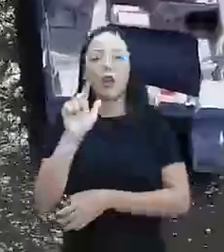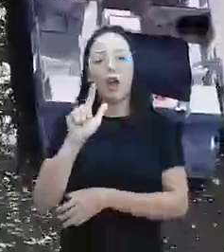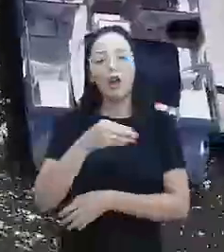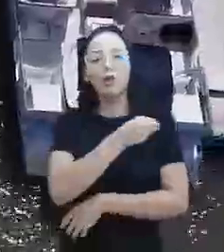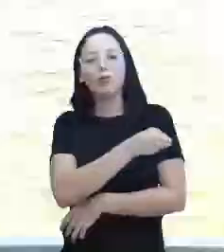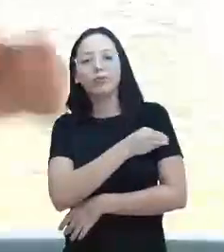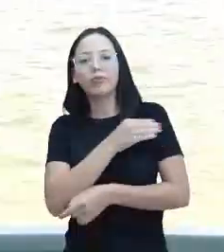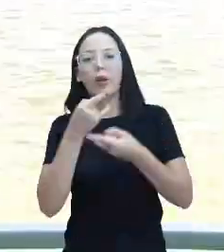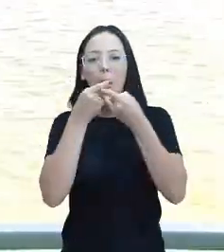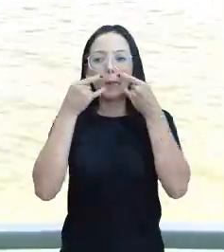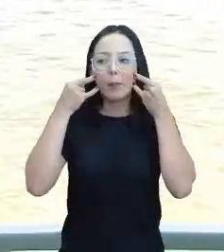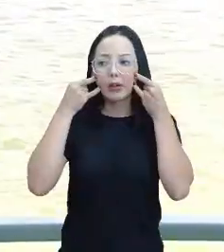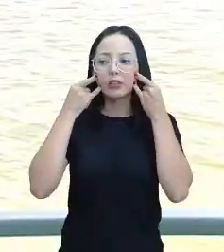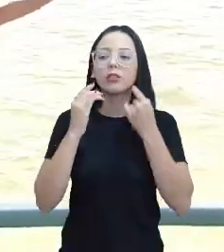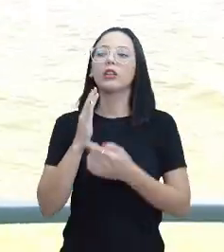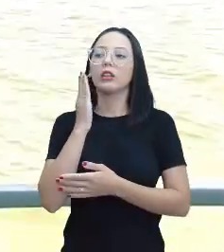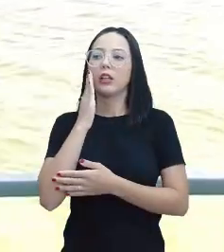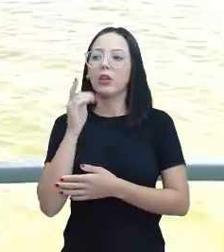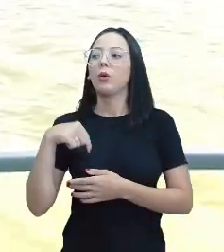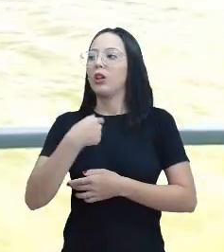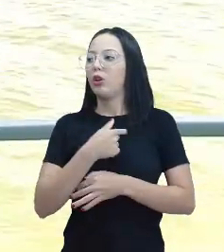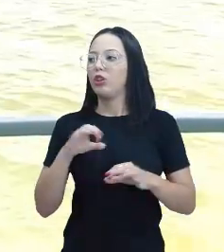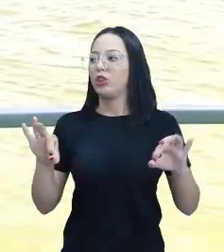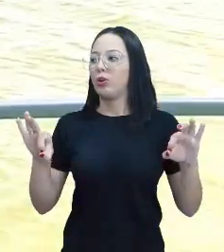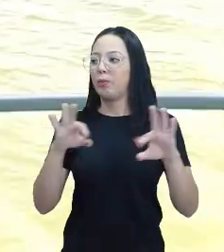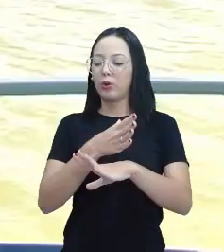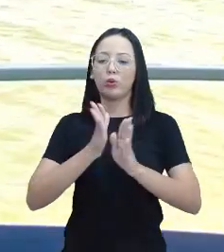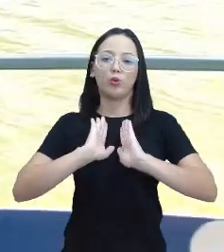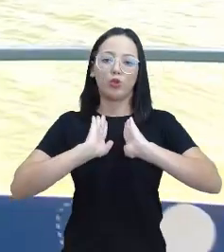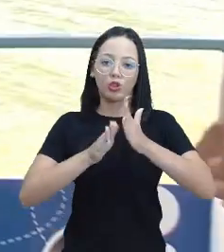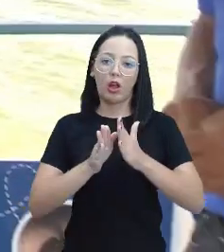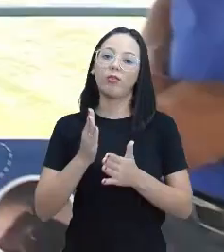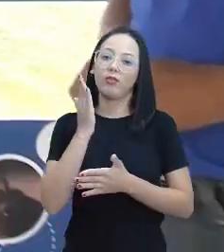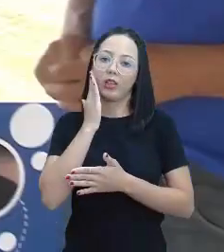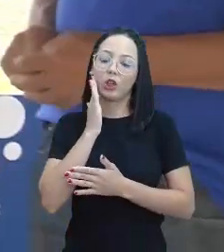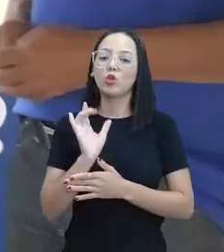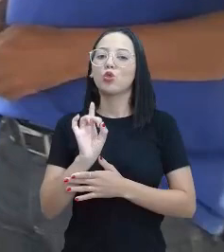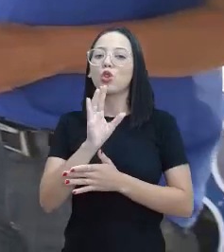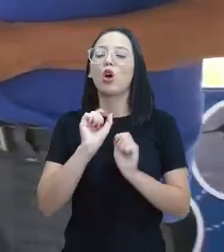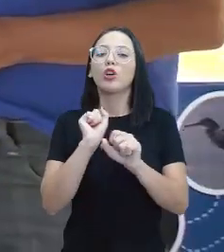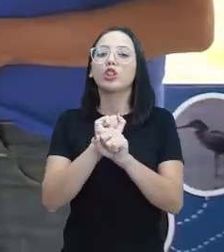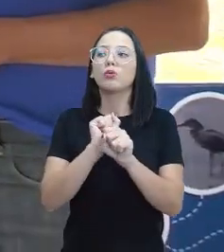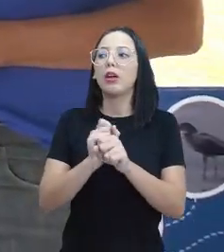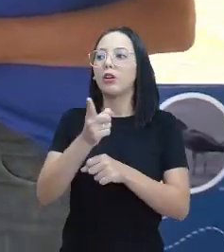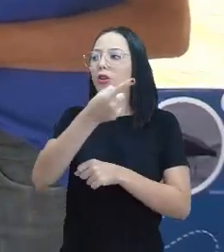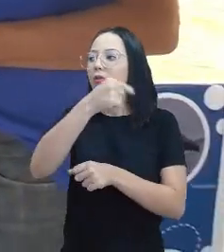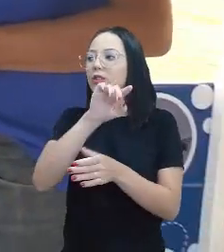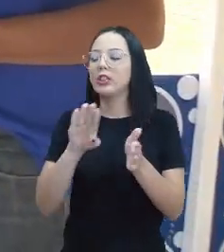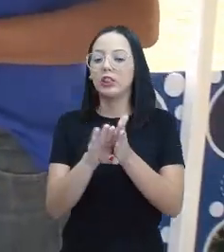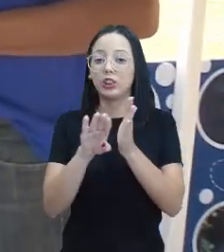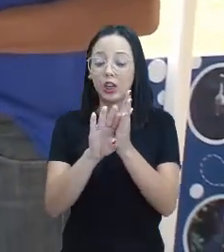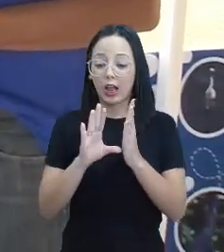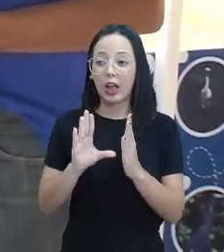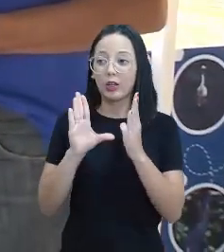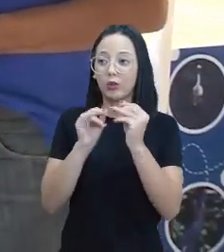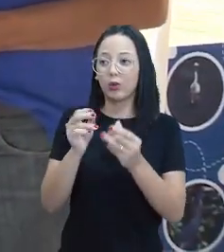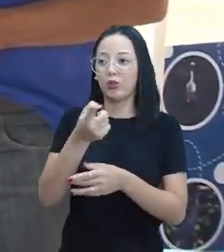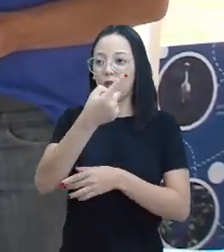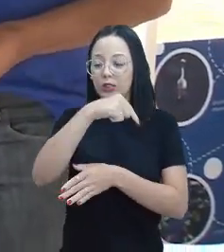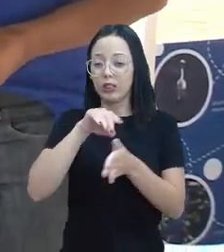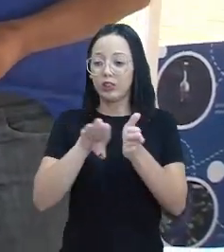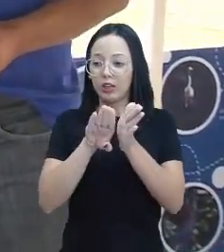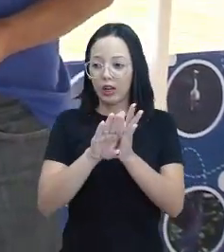gel, máscara. E é isso, estamos prontos, de braços abertos, só querendo que cheguem logo todos venham-se embora com a